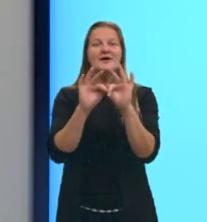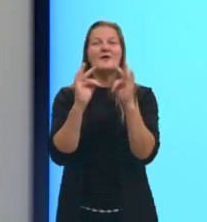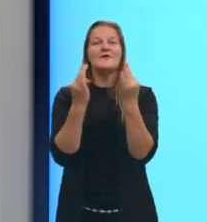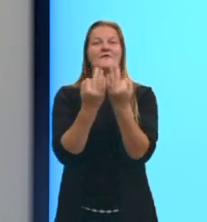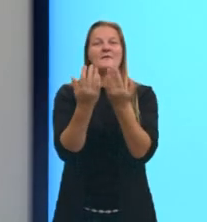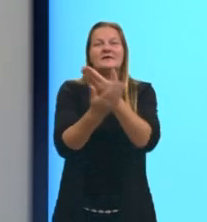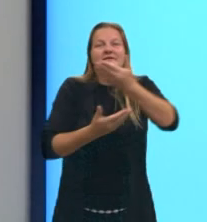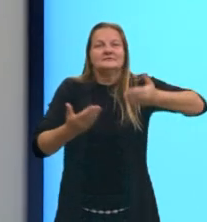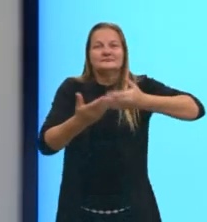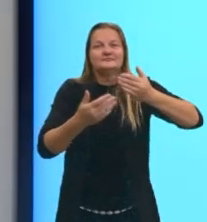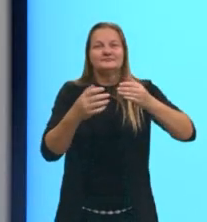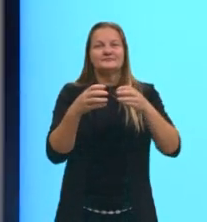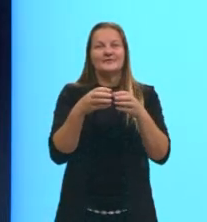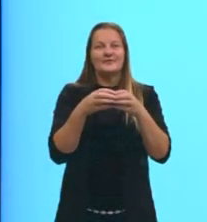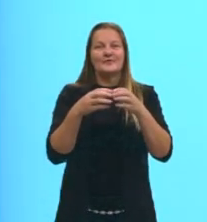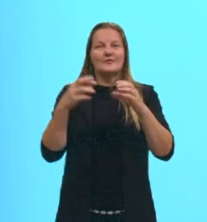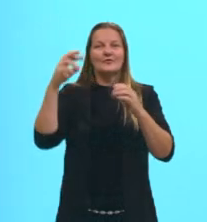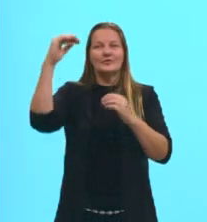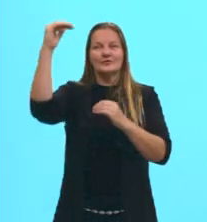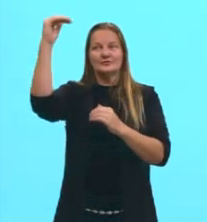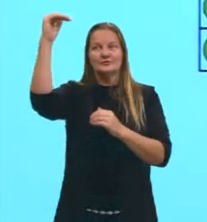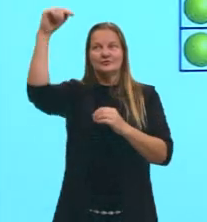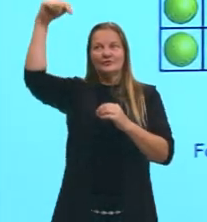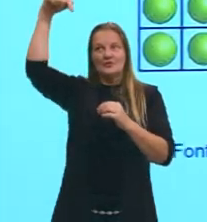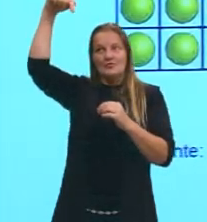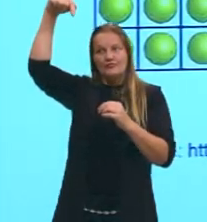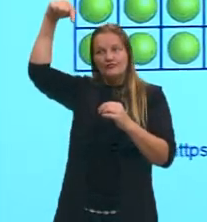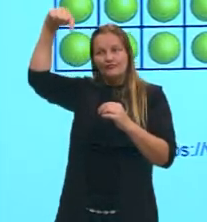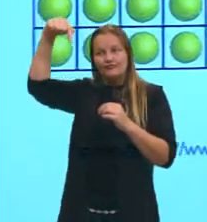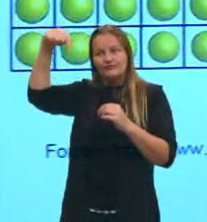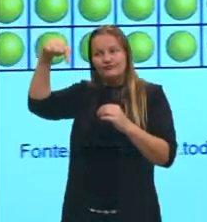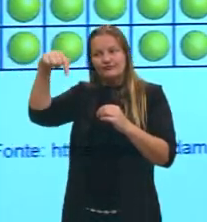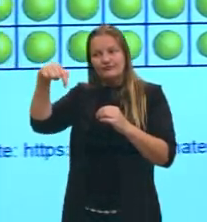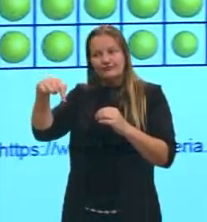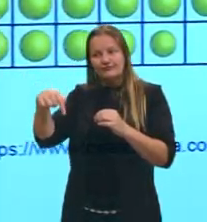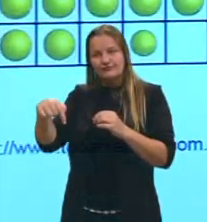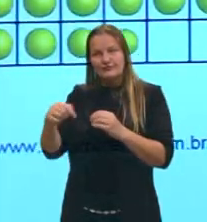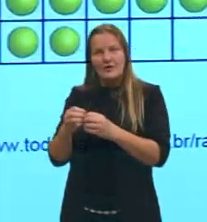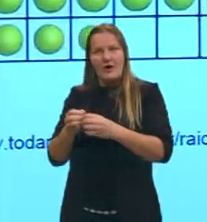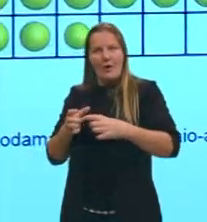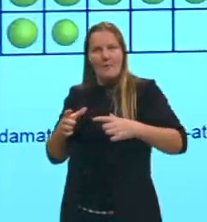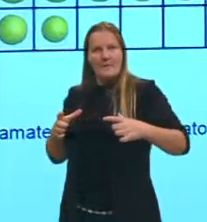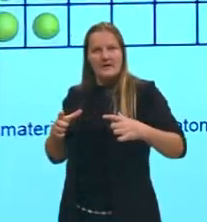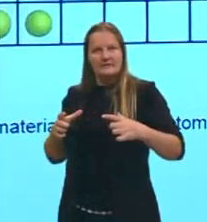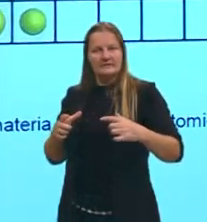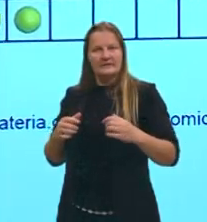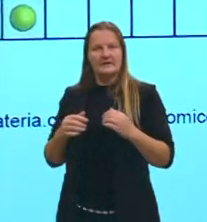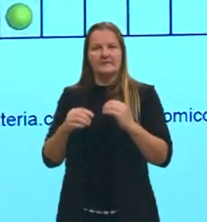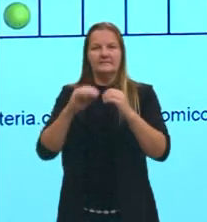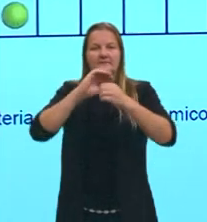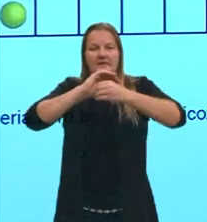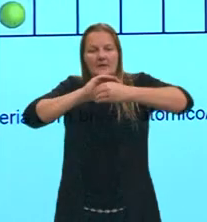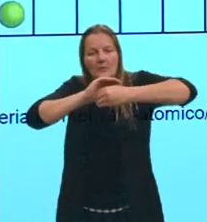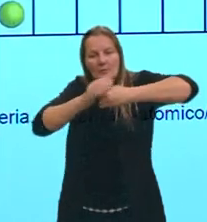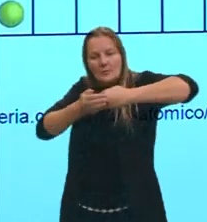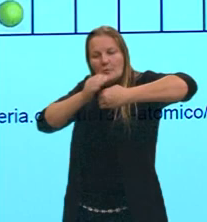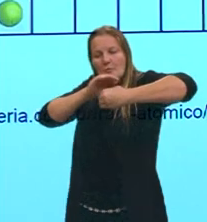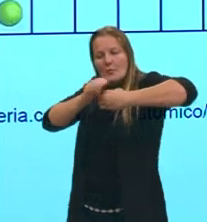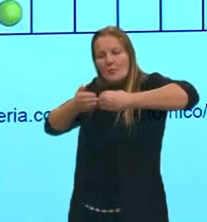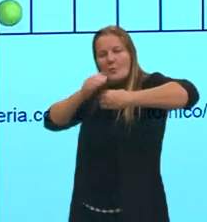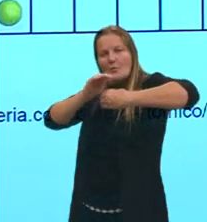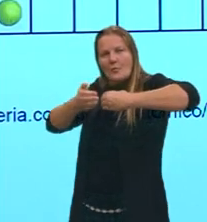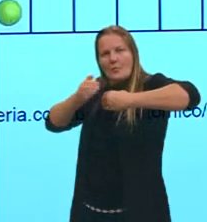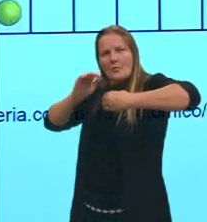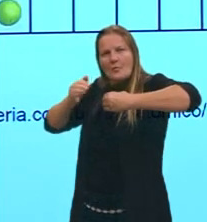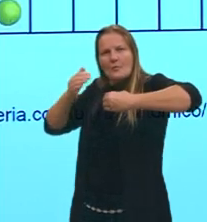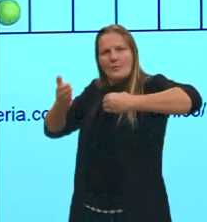o raio cresce de em cima para baixo porque é um aumento no número de camadas ocupadas pelos elétrons já não